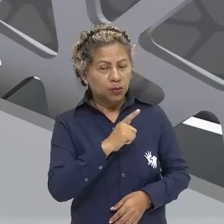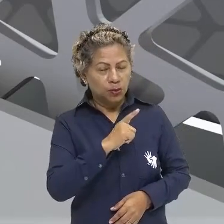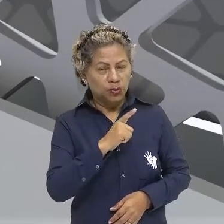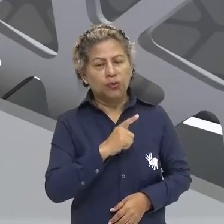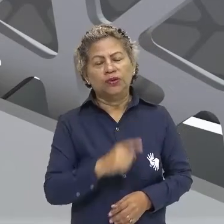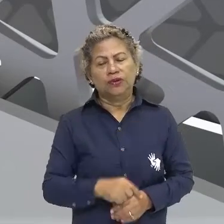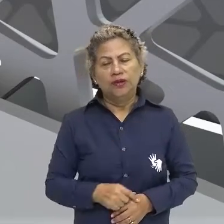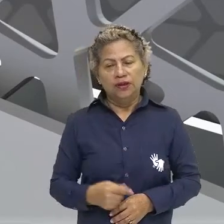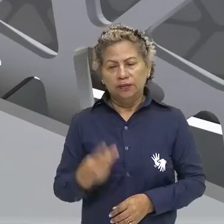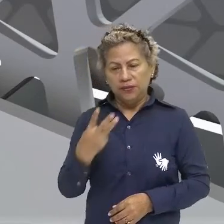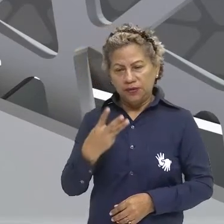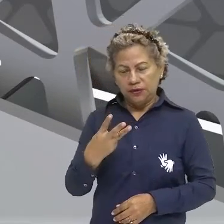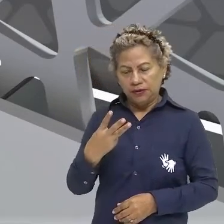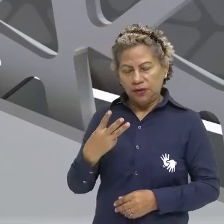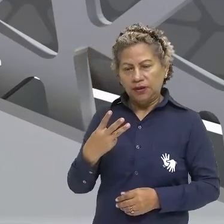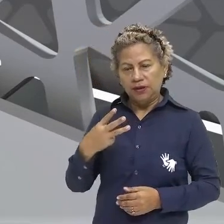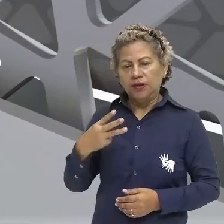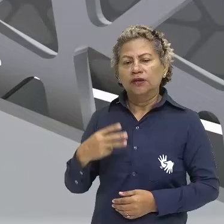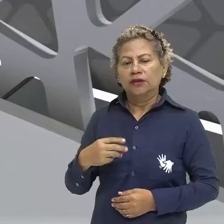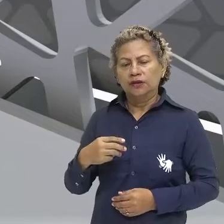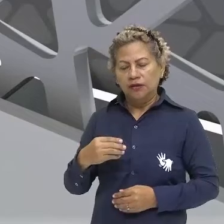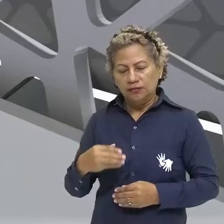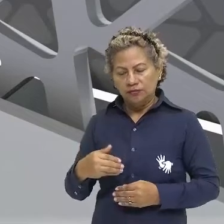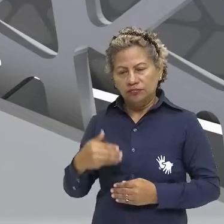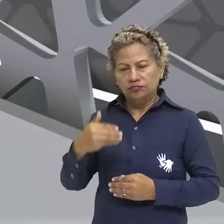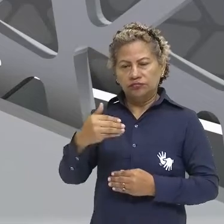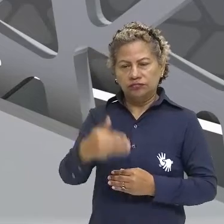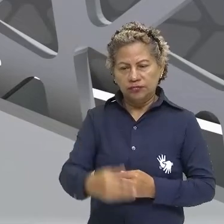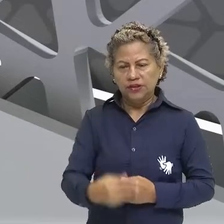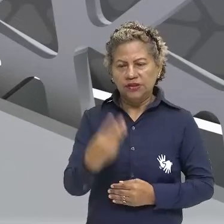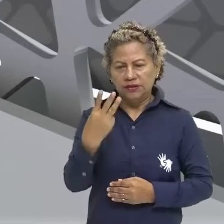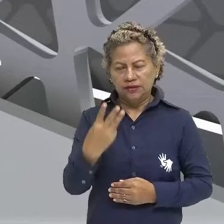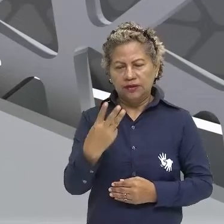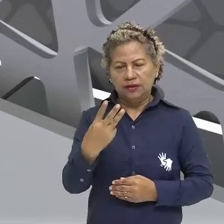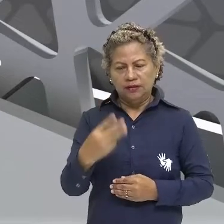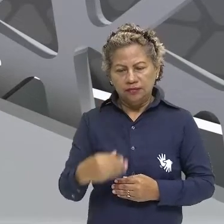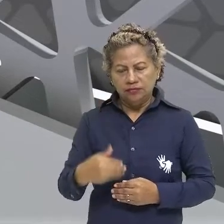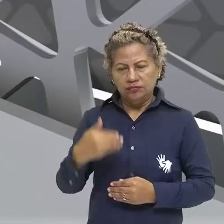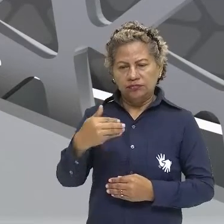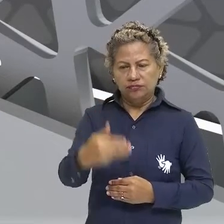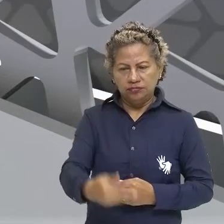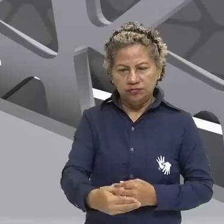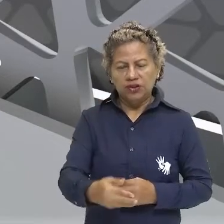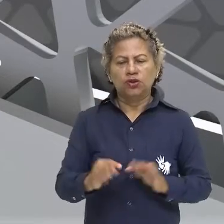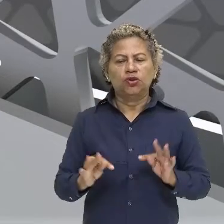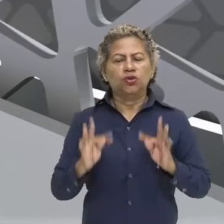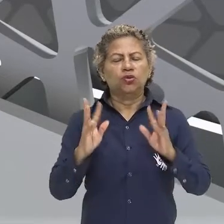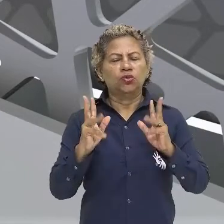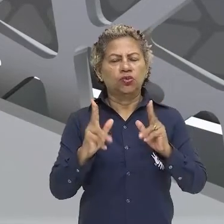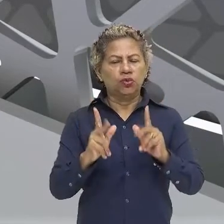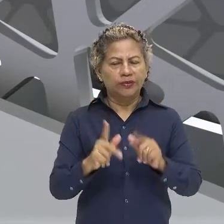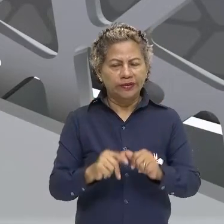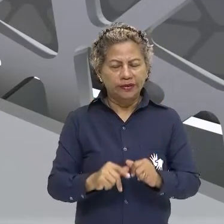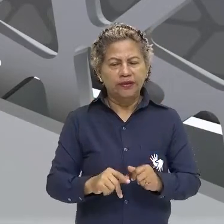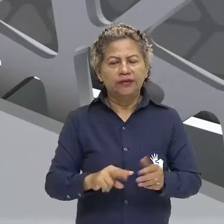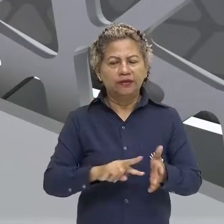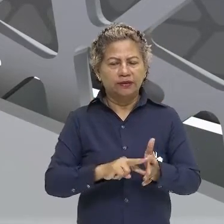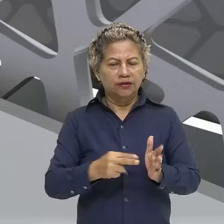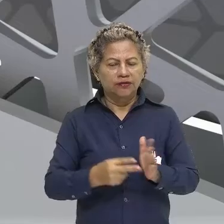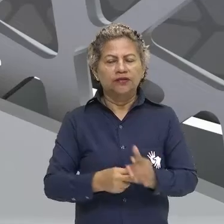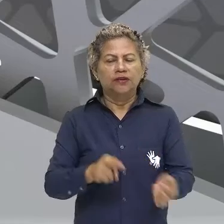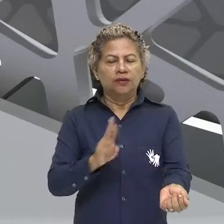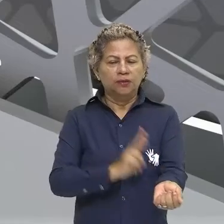Então, 3 passadas, salta. Mais 3 passadas, salta. Então, tudo isso é uma demonstração do